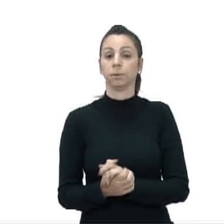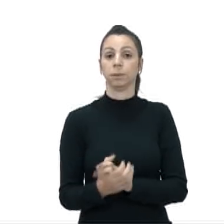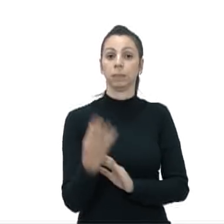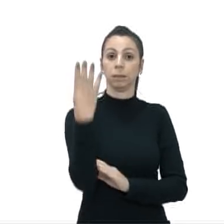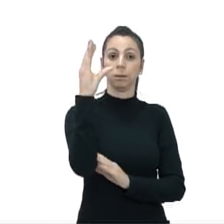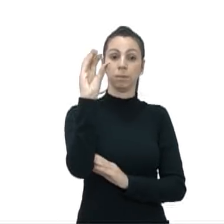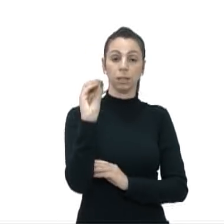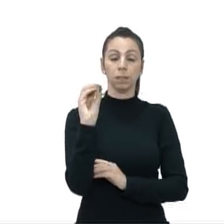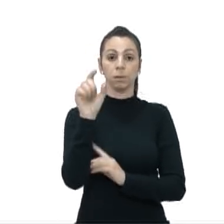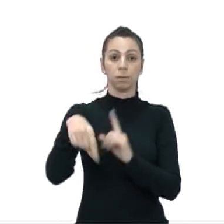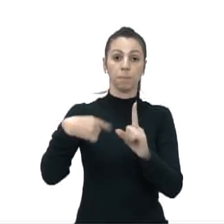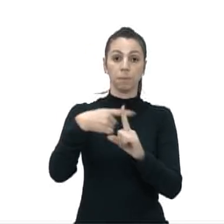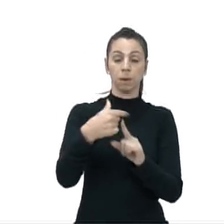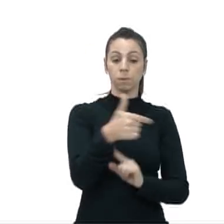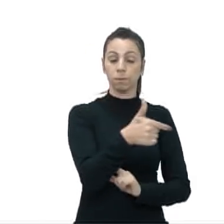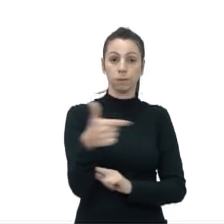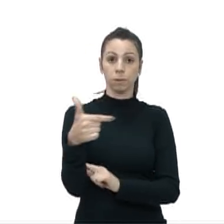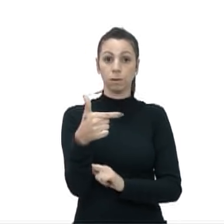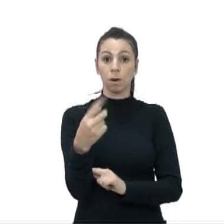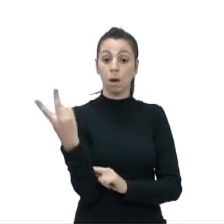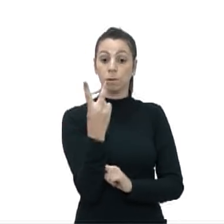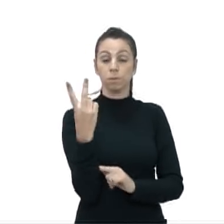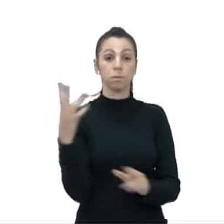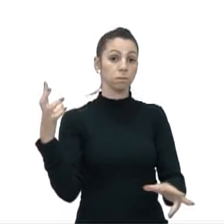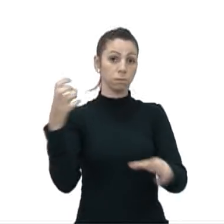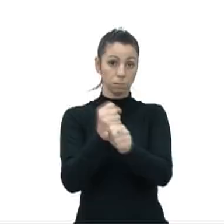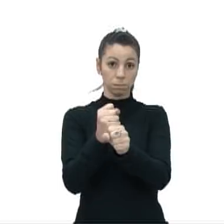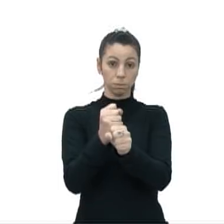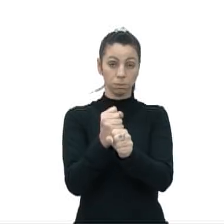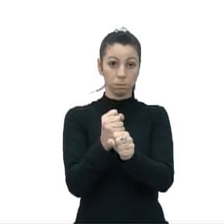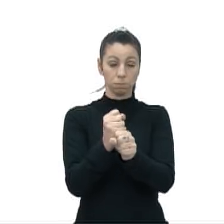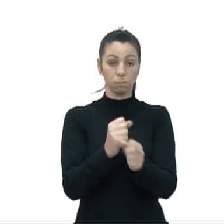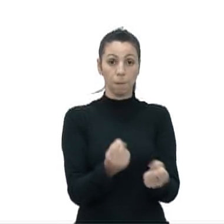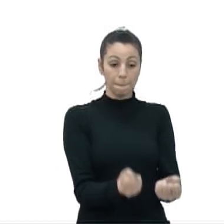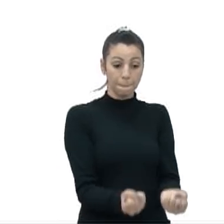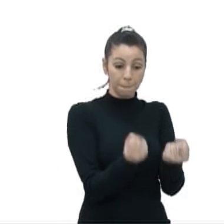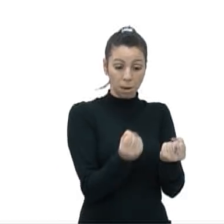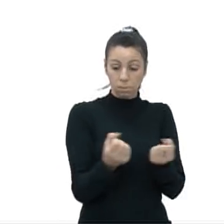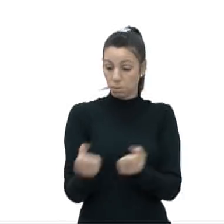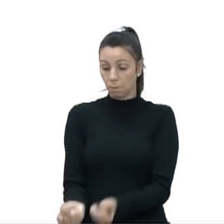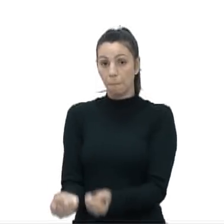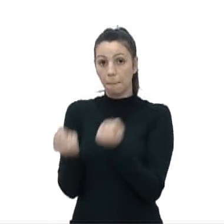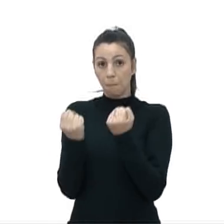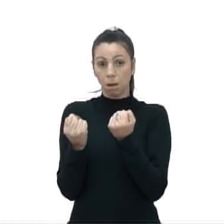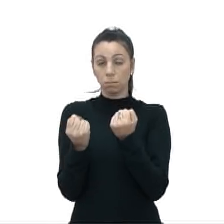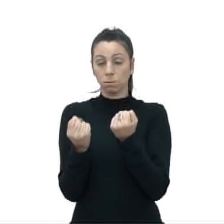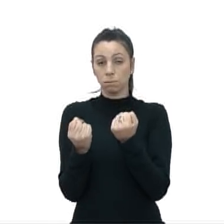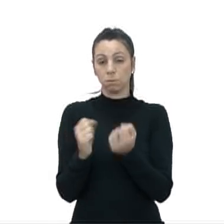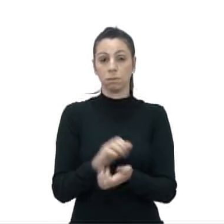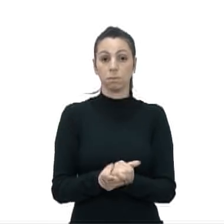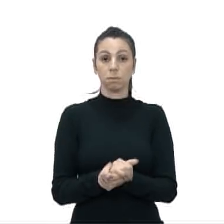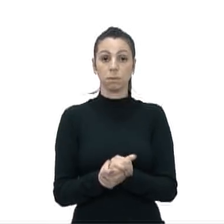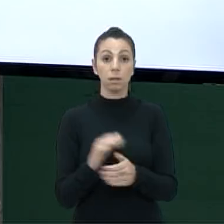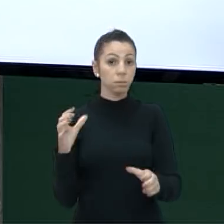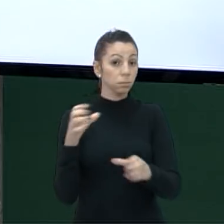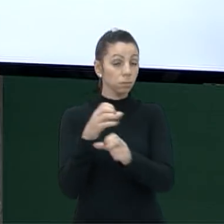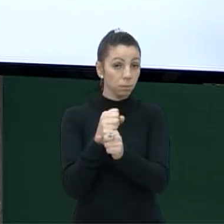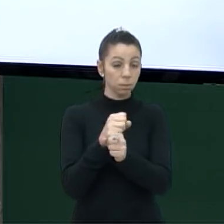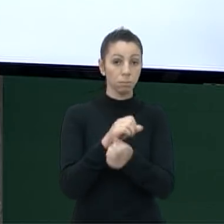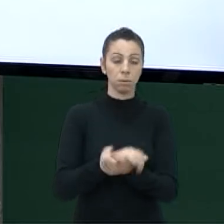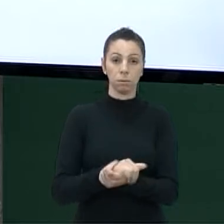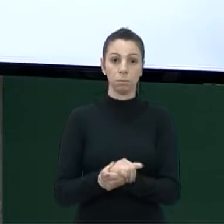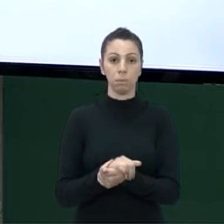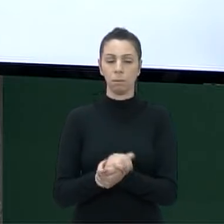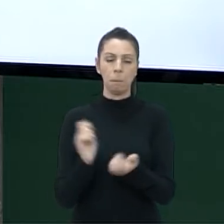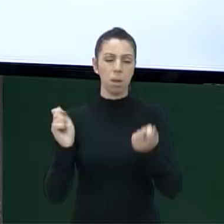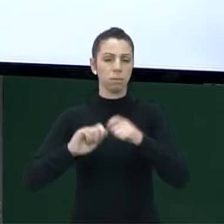mais o 22. Simplesmente você vai somar as duas massas, certo? Não irá calcular a força, como eu já vi alguns